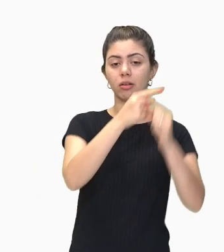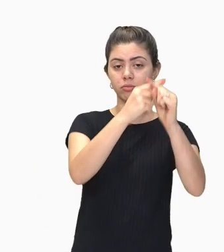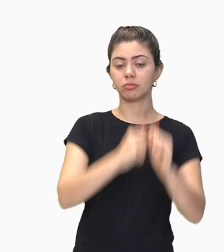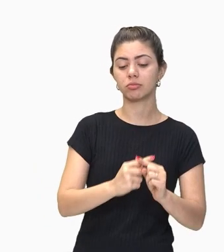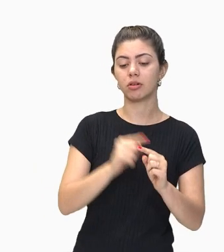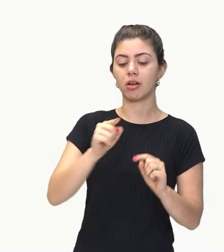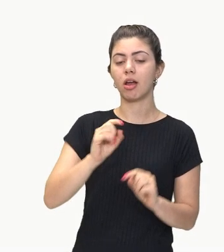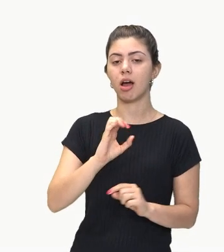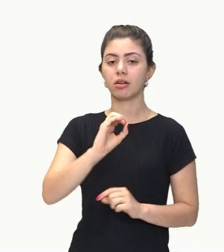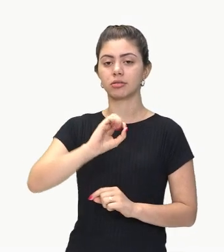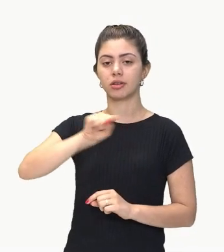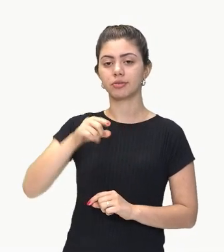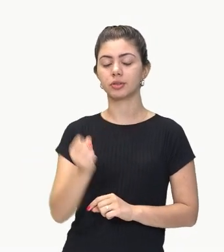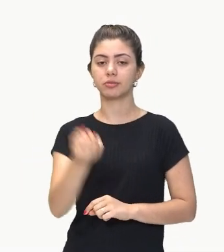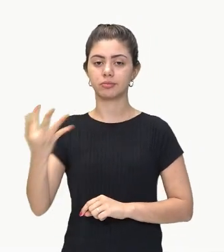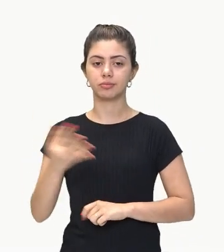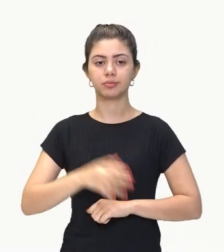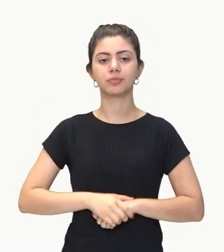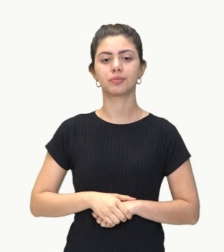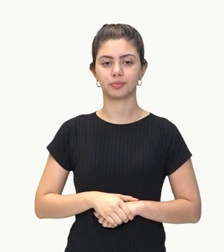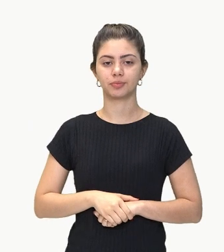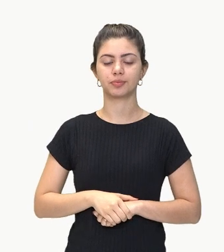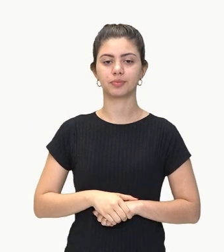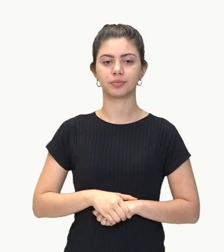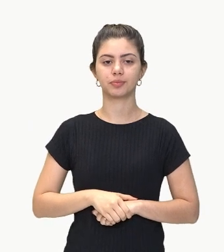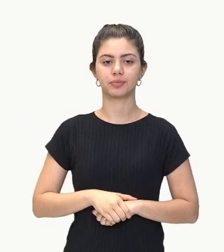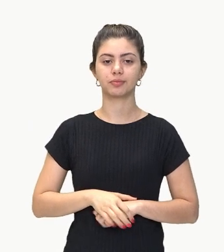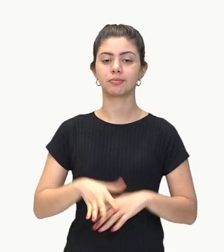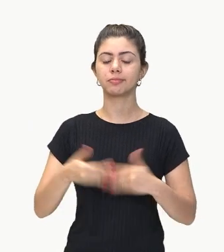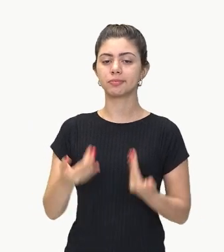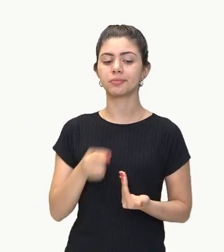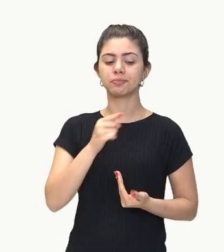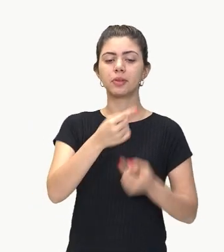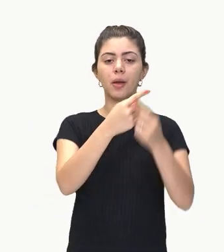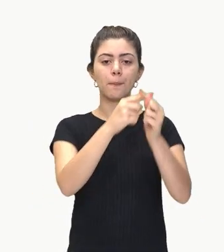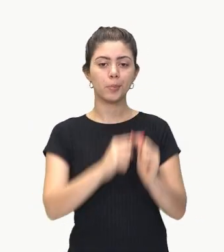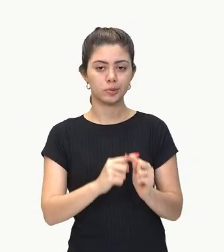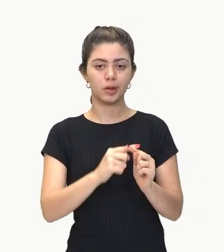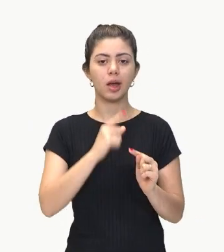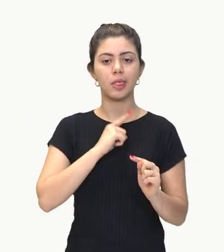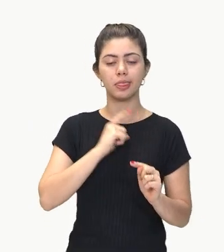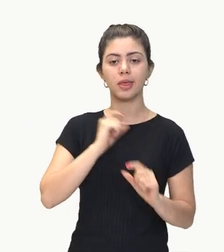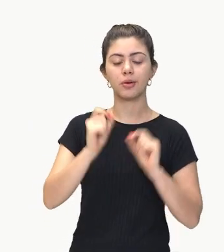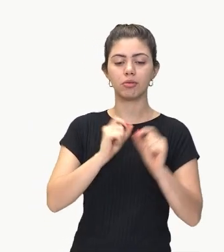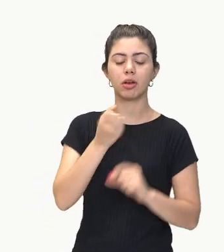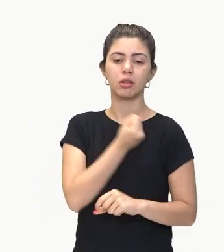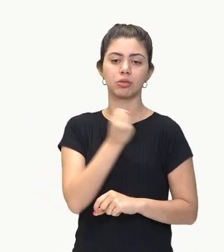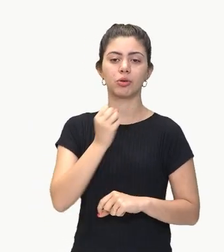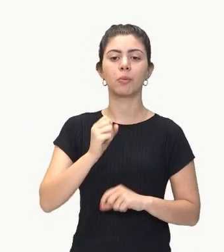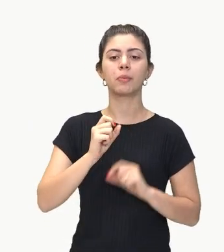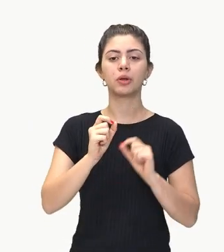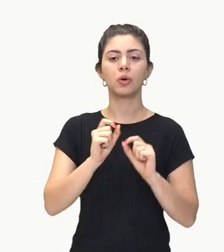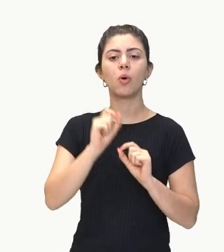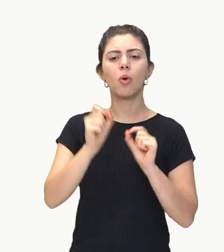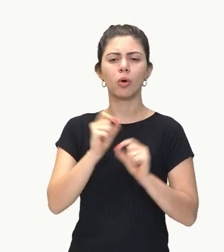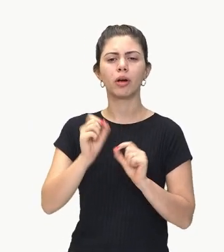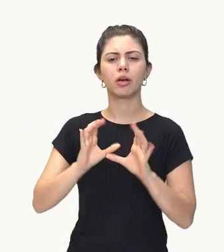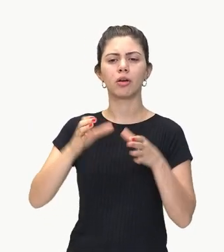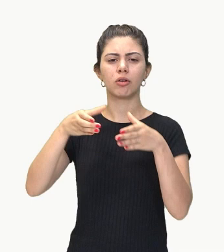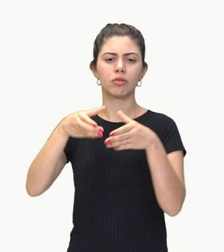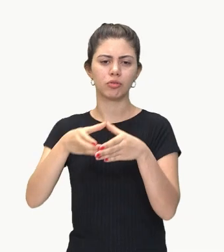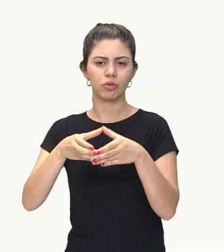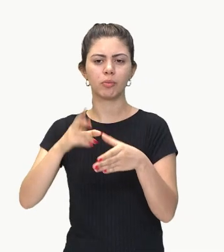Multiplicação de números decimais. Em uma multiplicação com números racionais